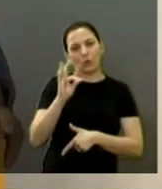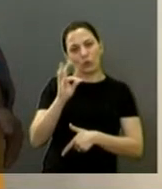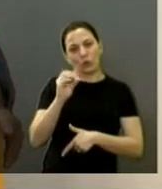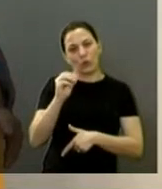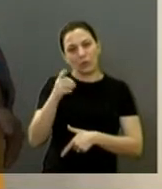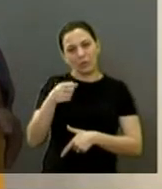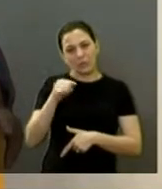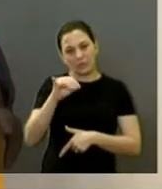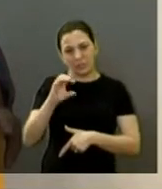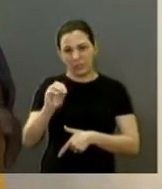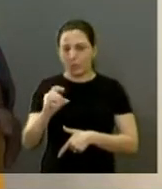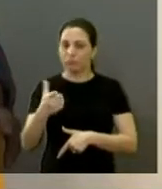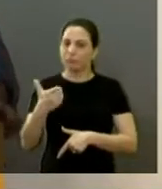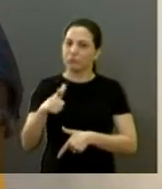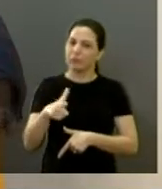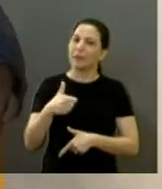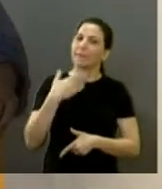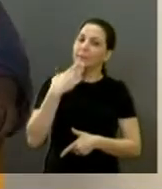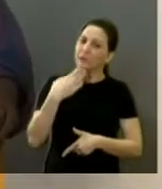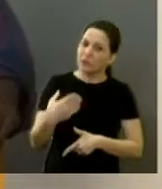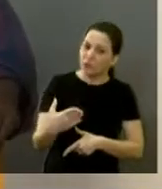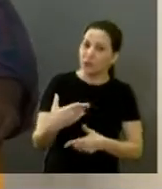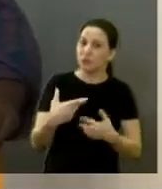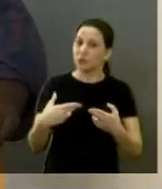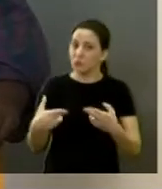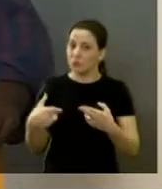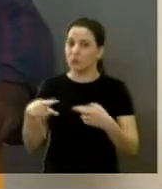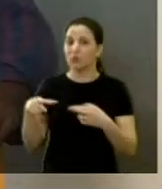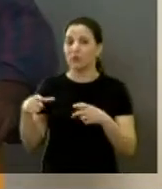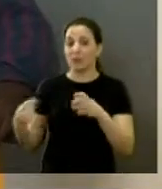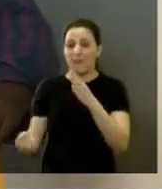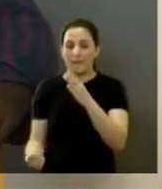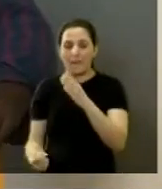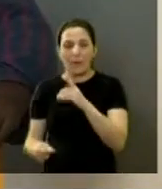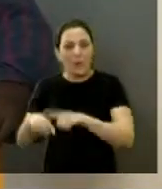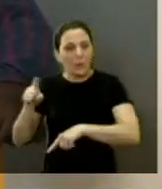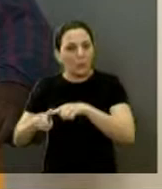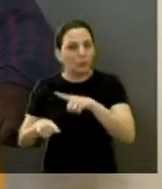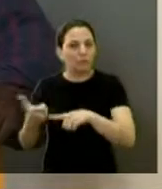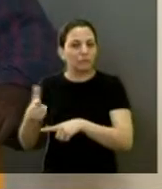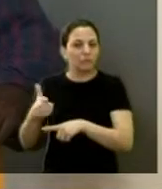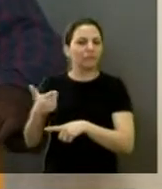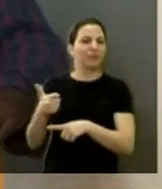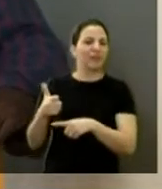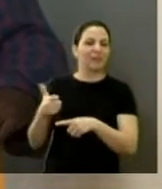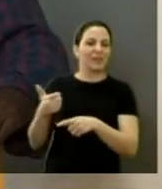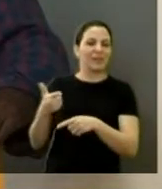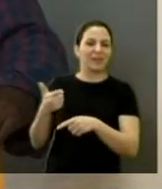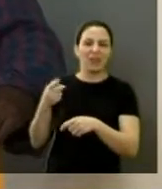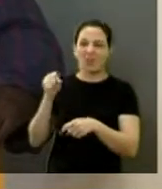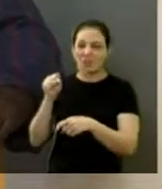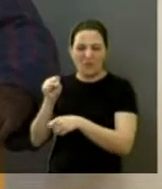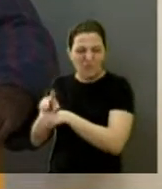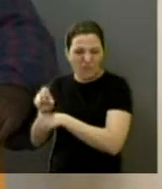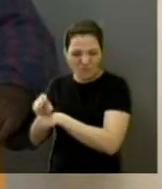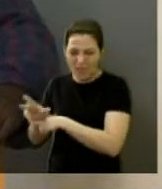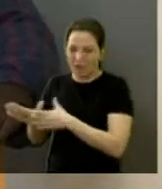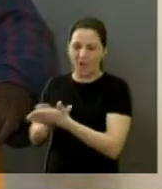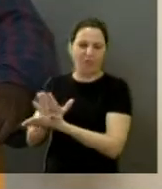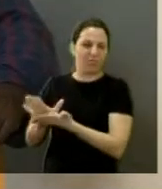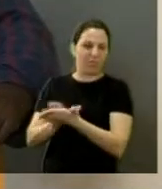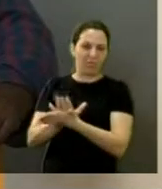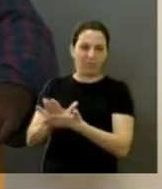pedindo certificação para produtos no assentamento bela vista sem agrotóxicos e produtos que estão vindo pra feira